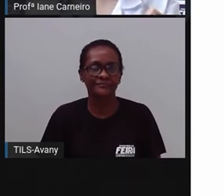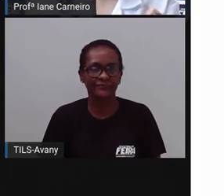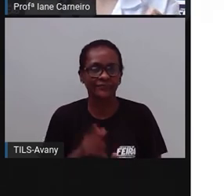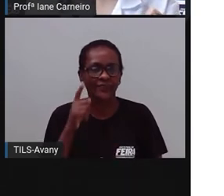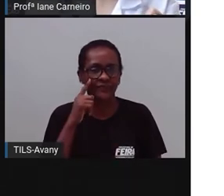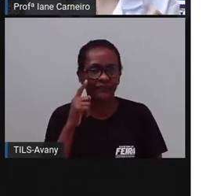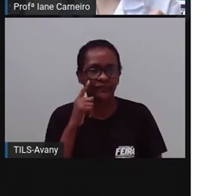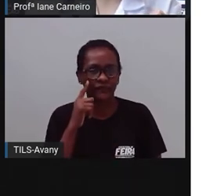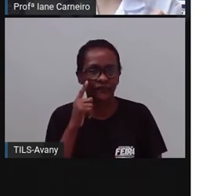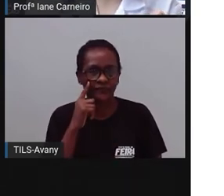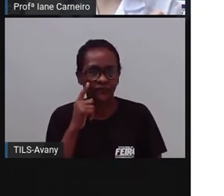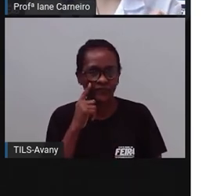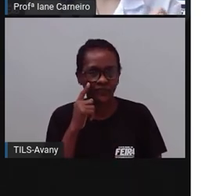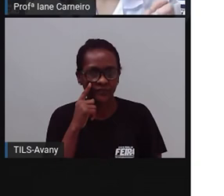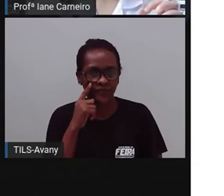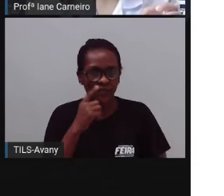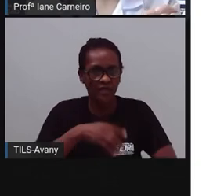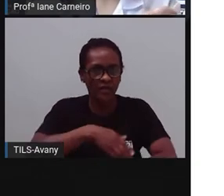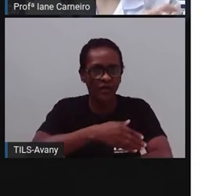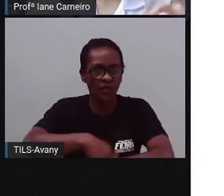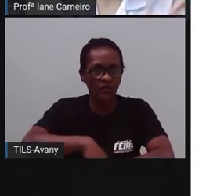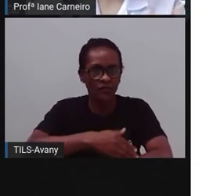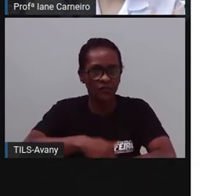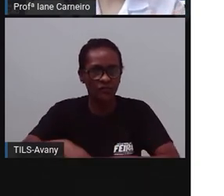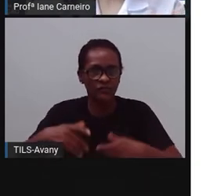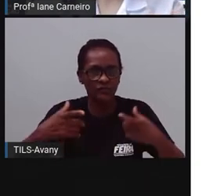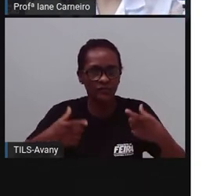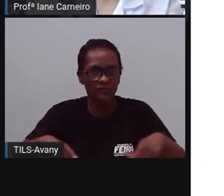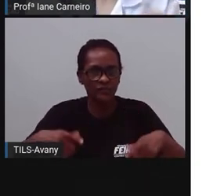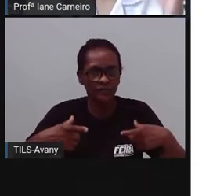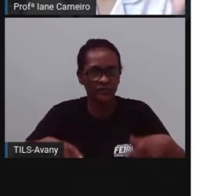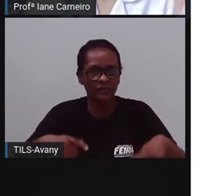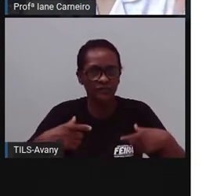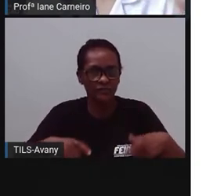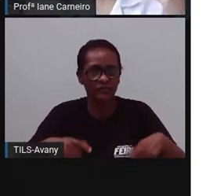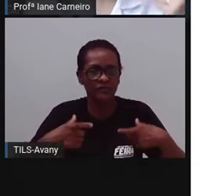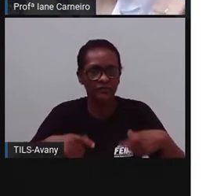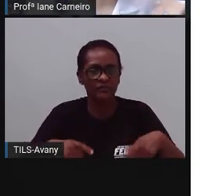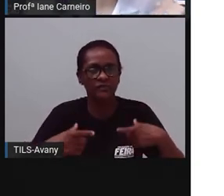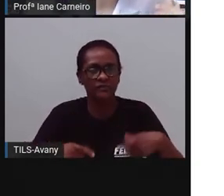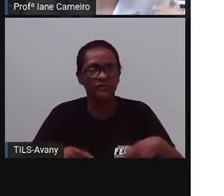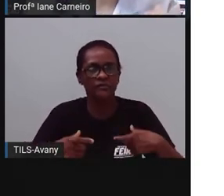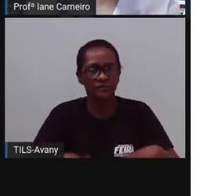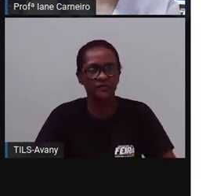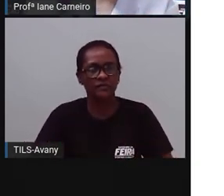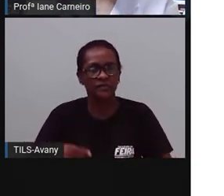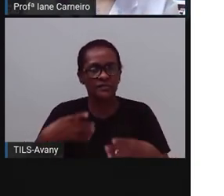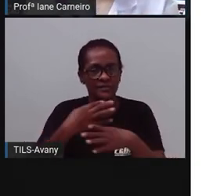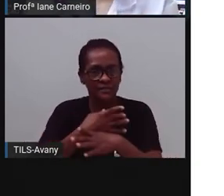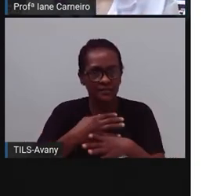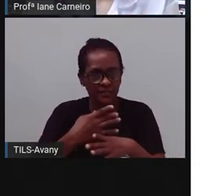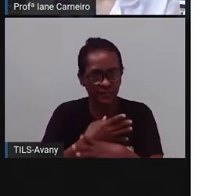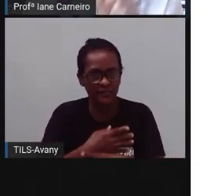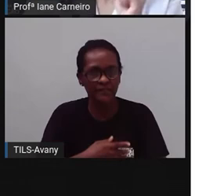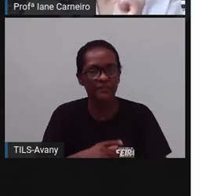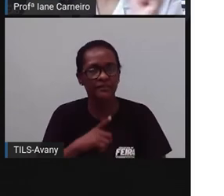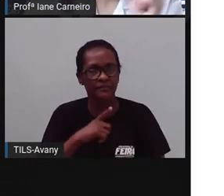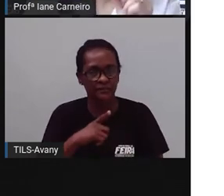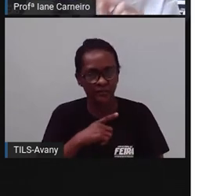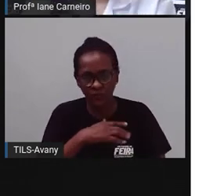ó tá aparecendo informação do convite espaço Império Avenida das Flores São Paulo tá bom